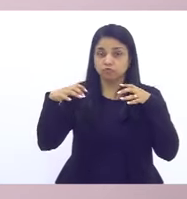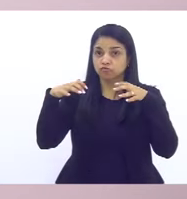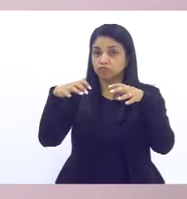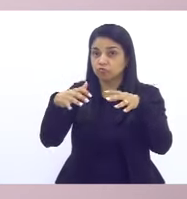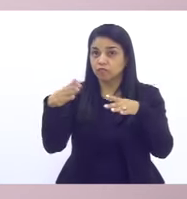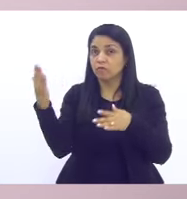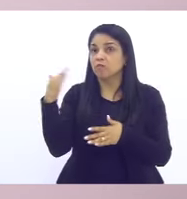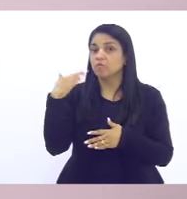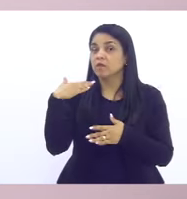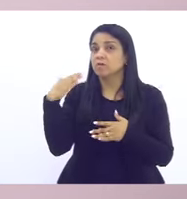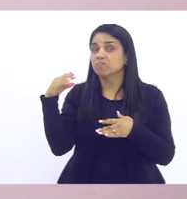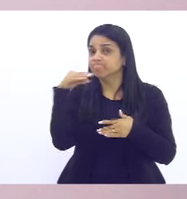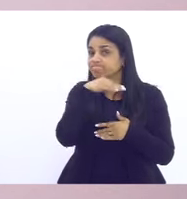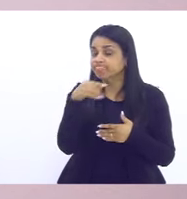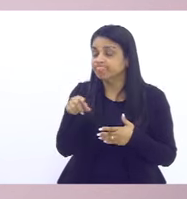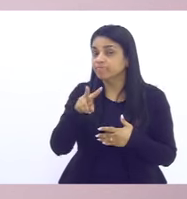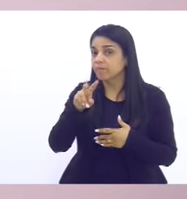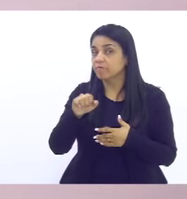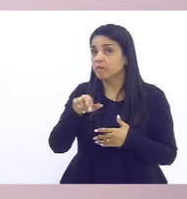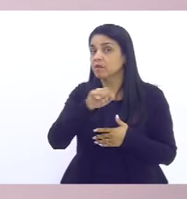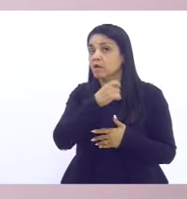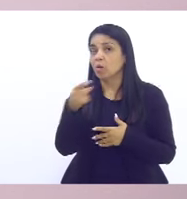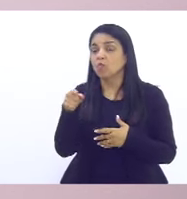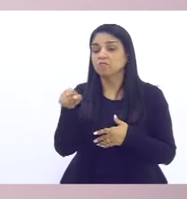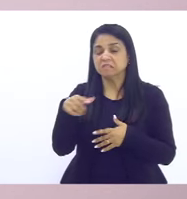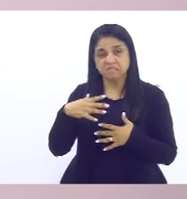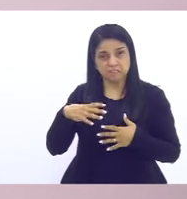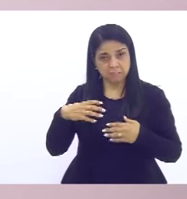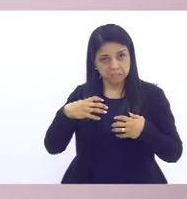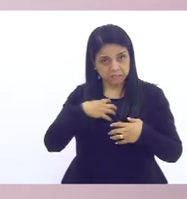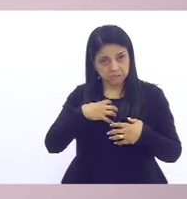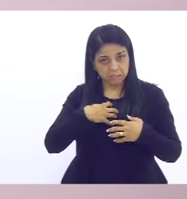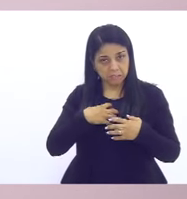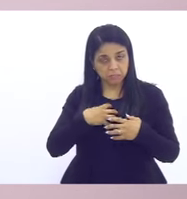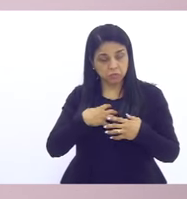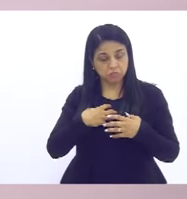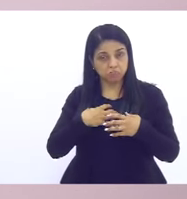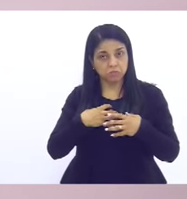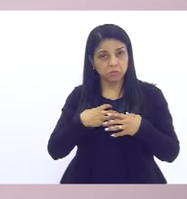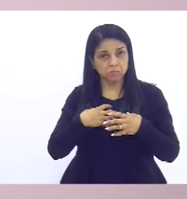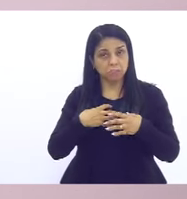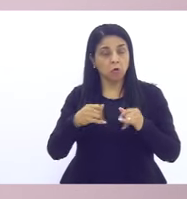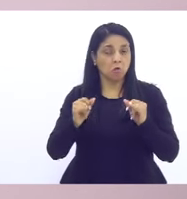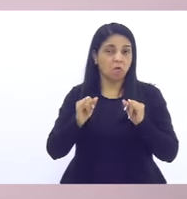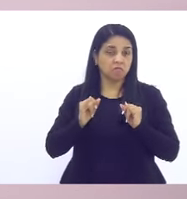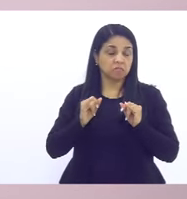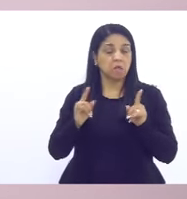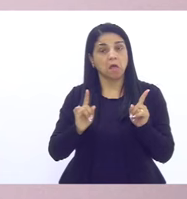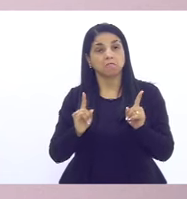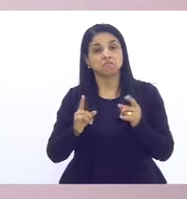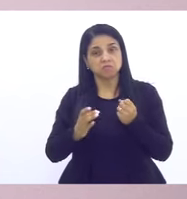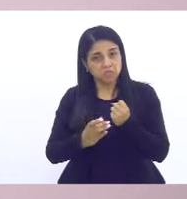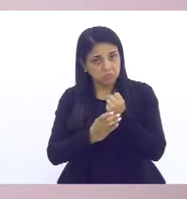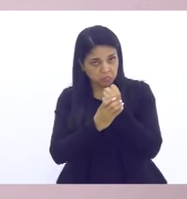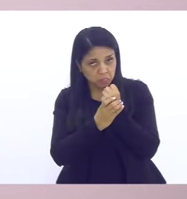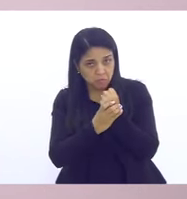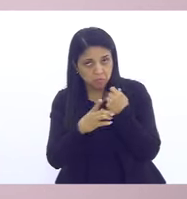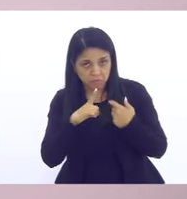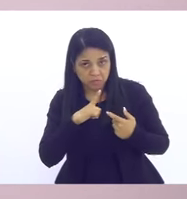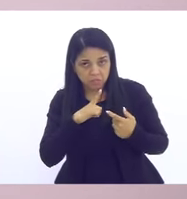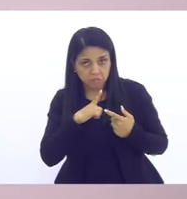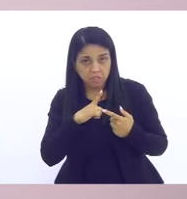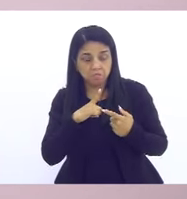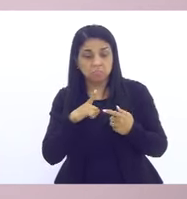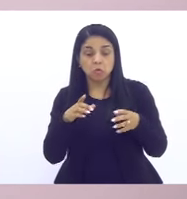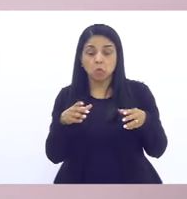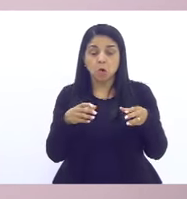dissesse se o senhor se sente confortável hoje e seguro com o tamanho das equipes de socorro e de manutenção